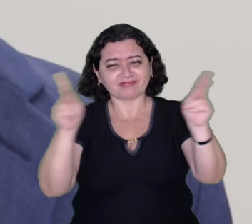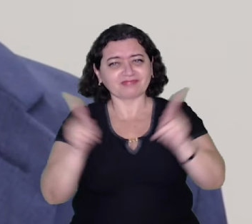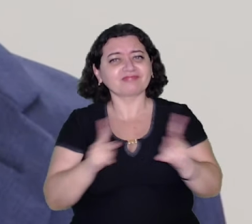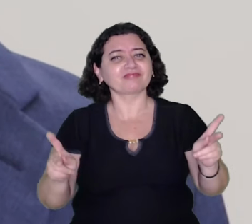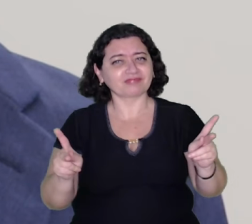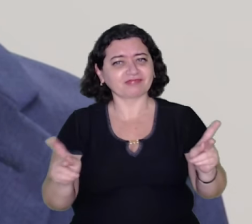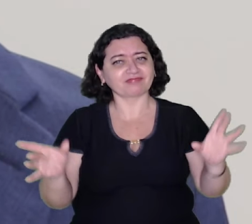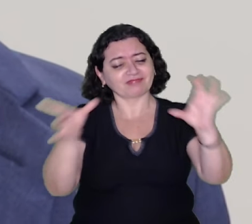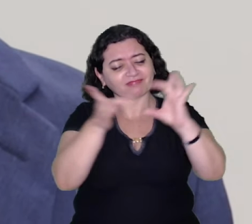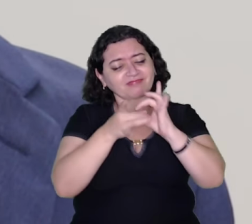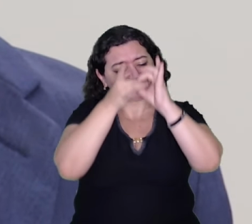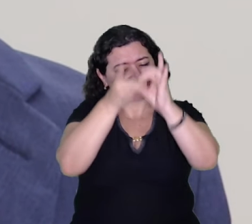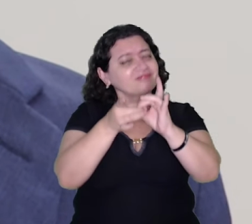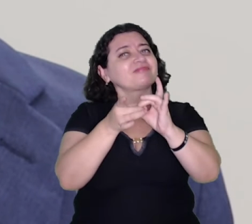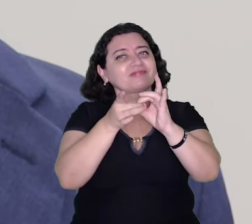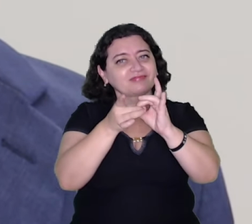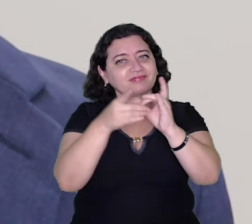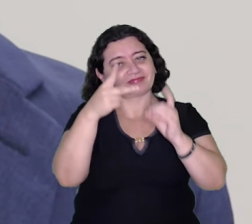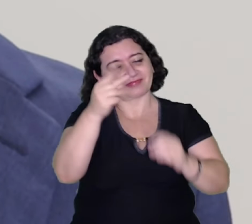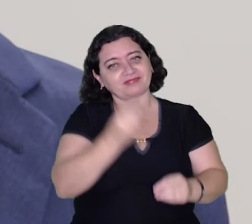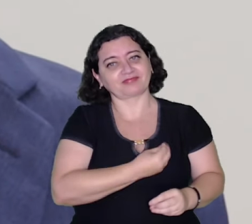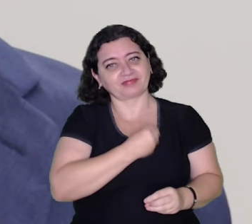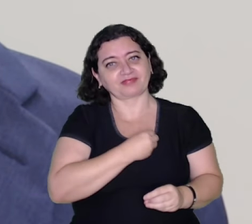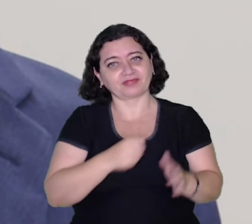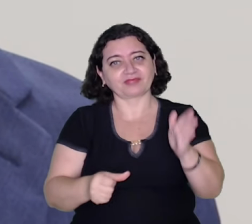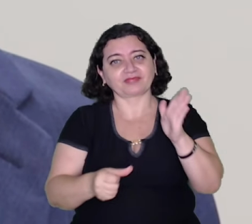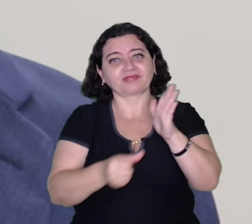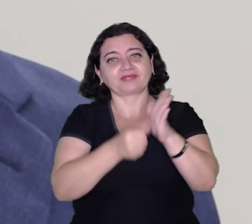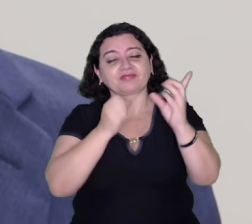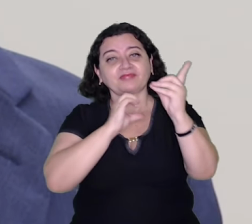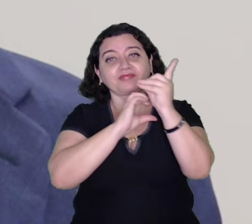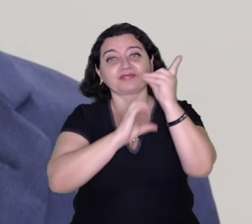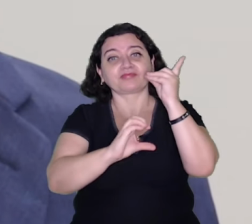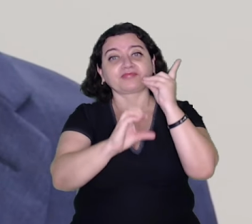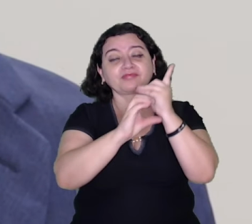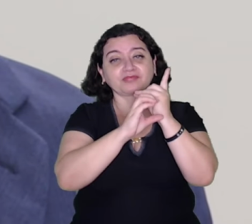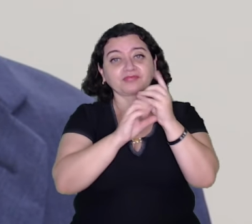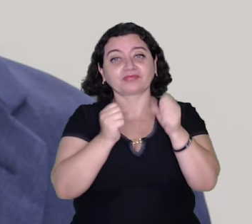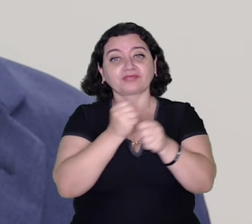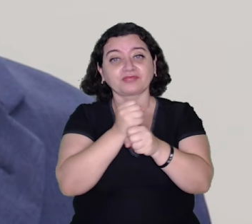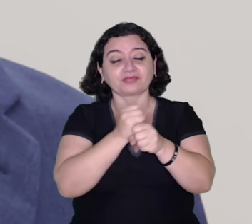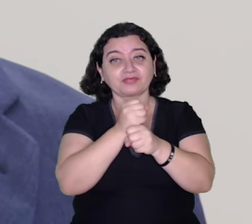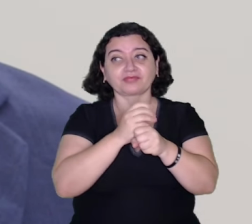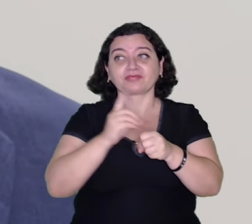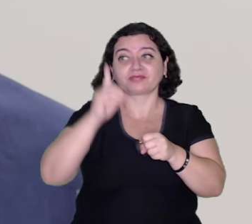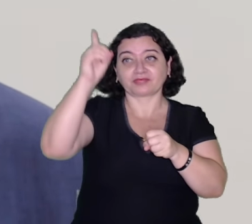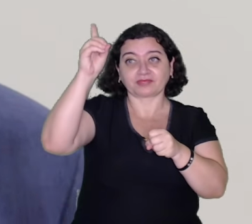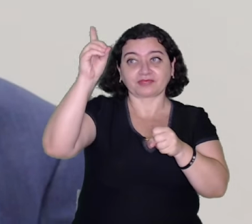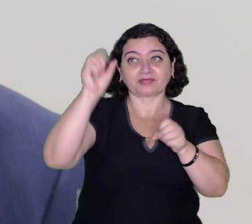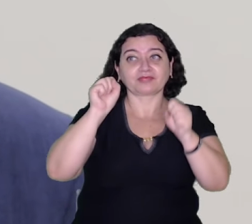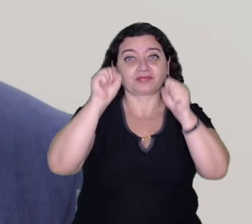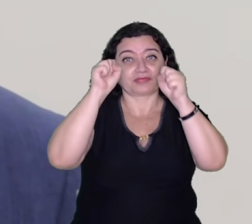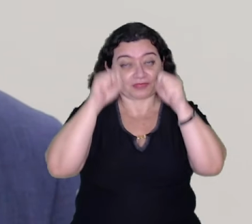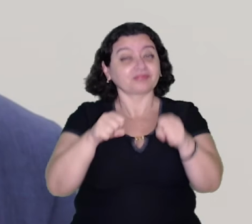harmonia na sua vida. Que nesse nosso primeiro culto do ano, Deus possa